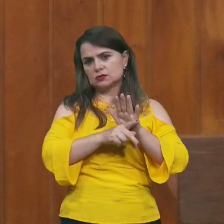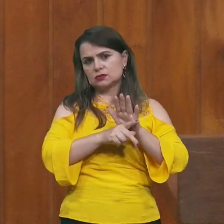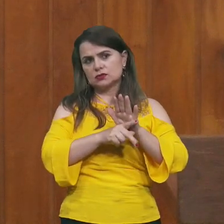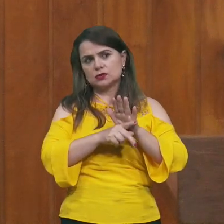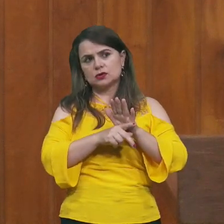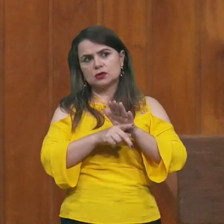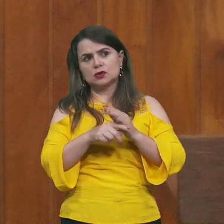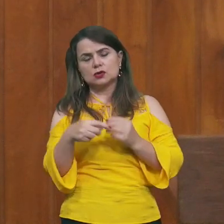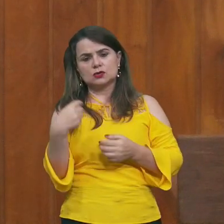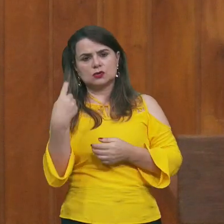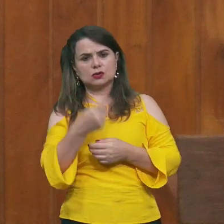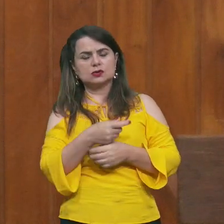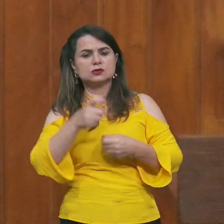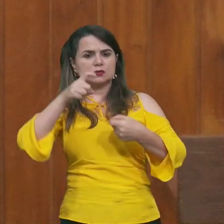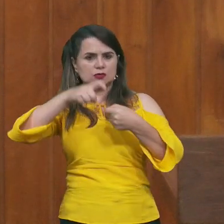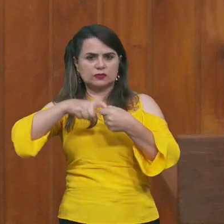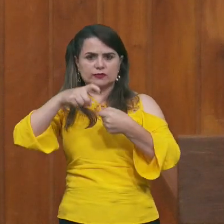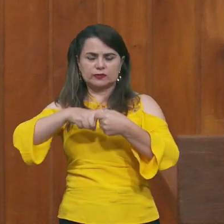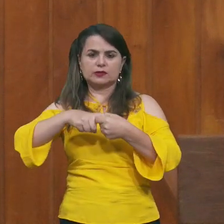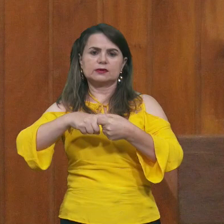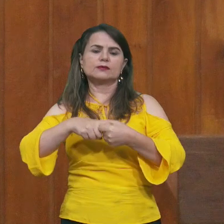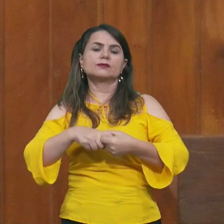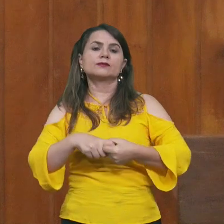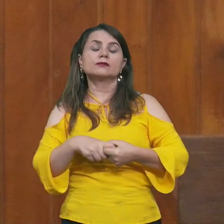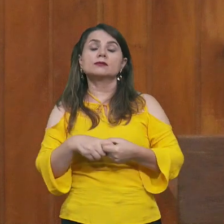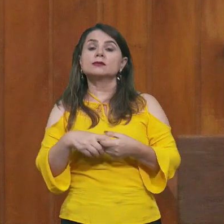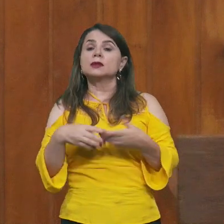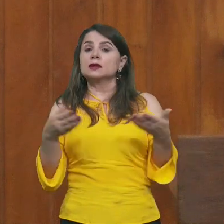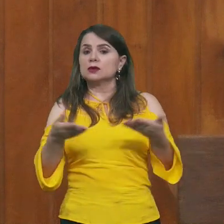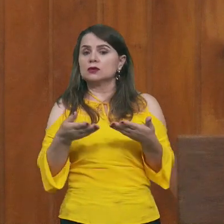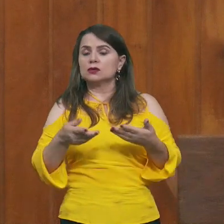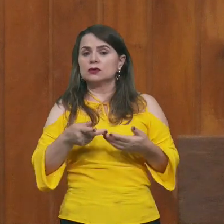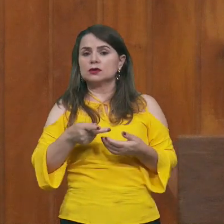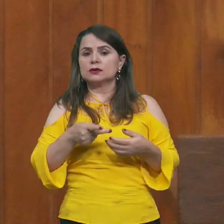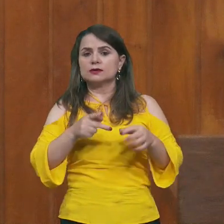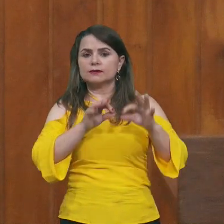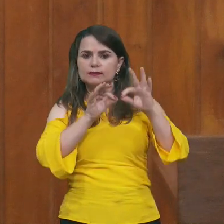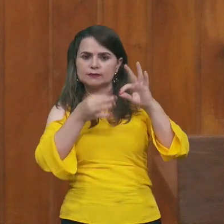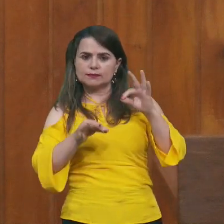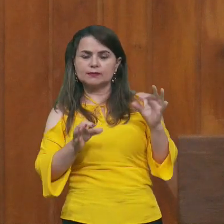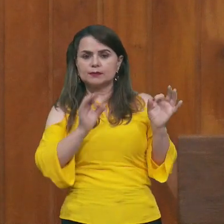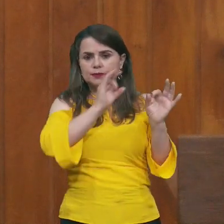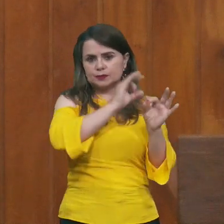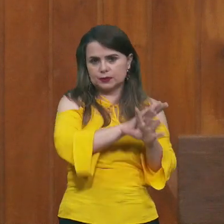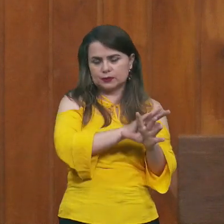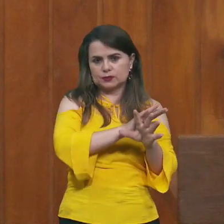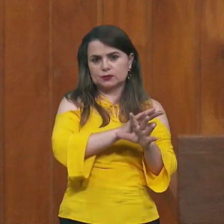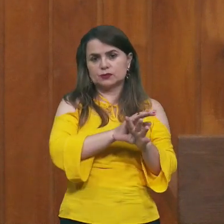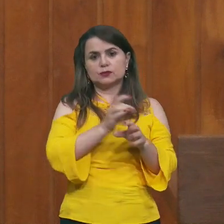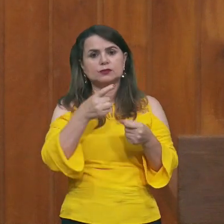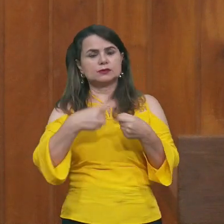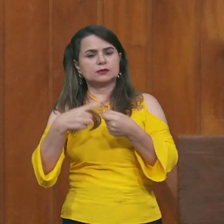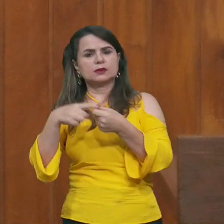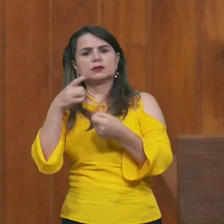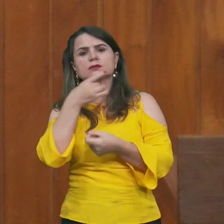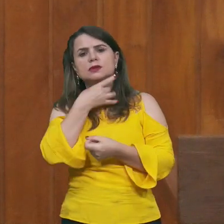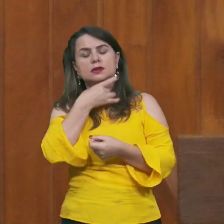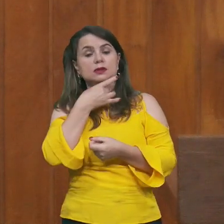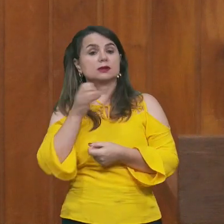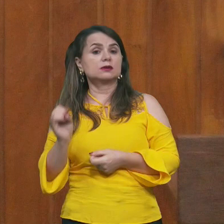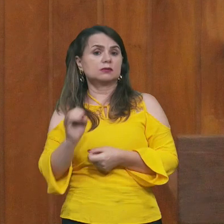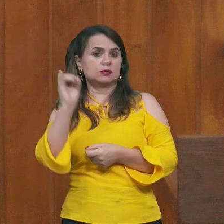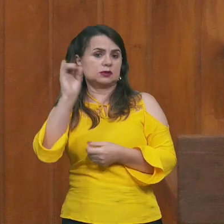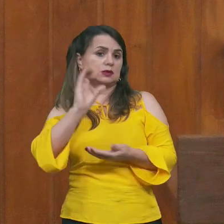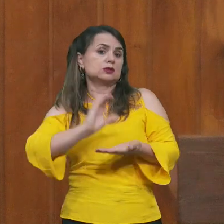quais a gente já tem convênio. Eu quero encerrar dizendo que a gente é uma cidade privilegiada por termos um conselho tão atuante e por